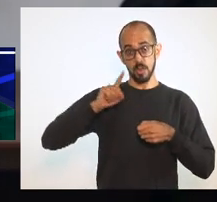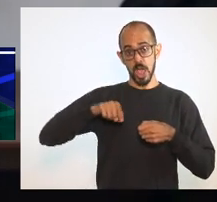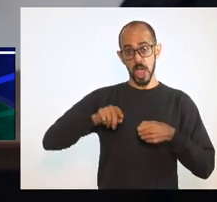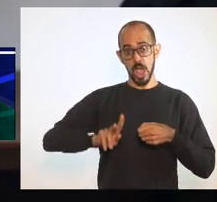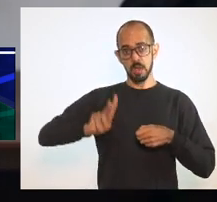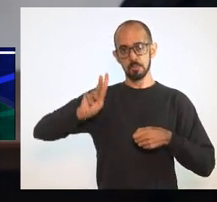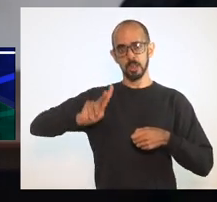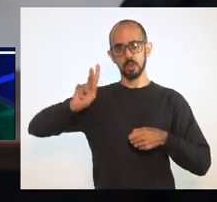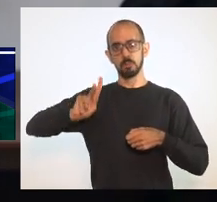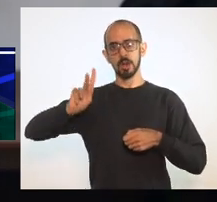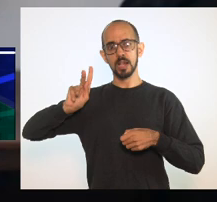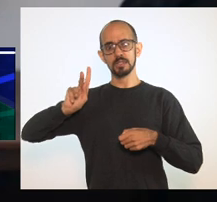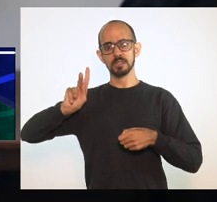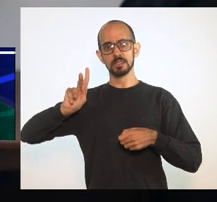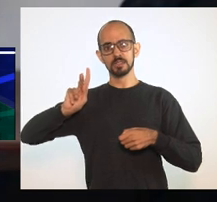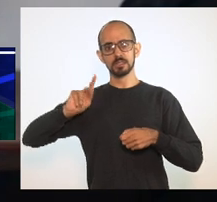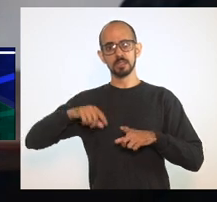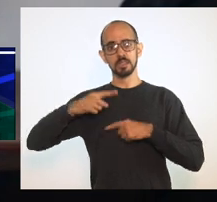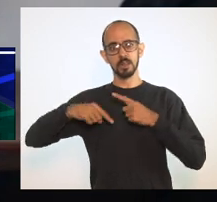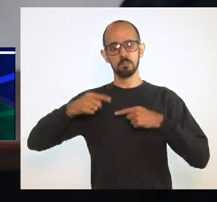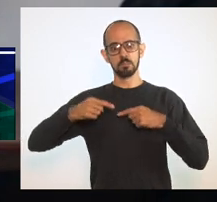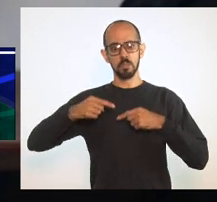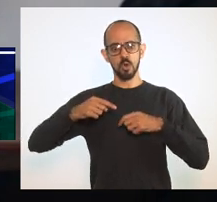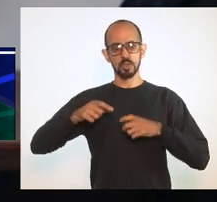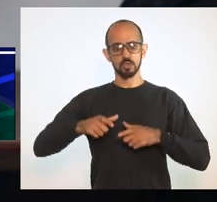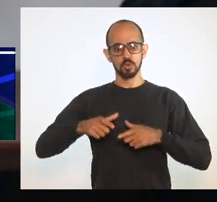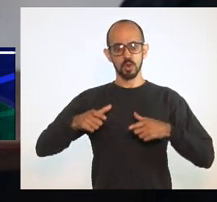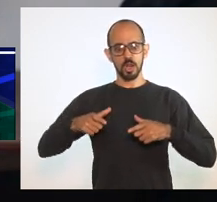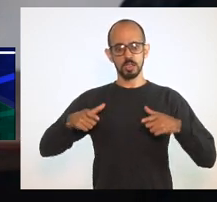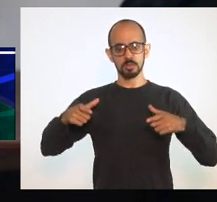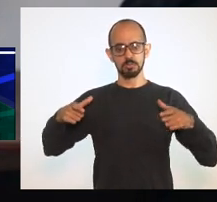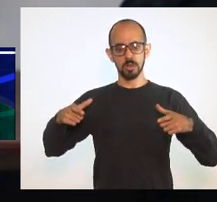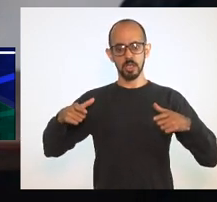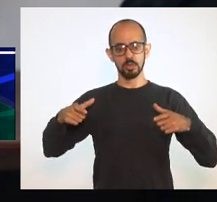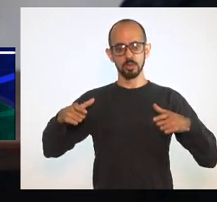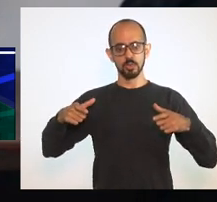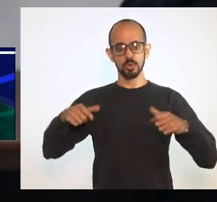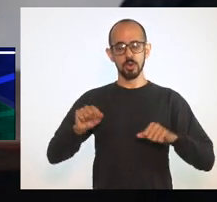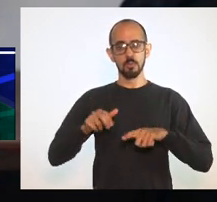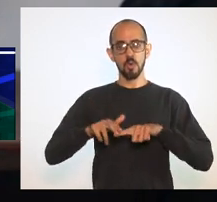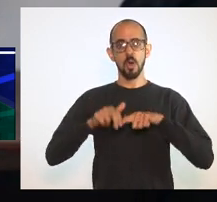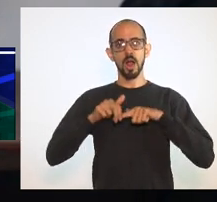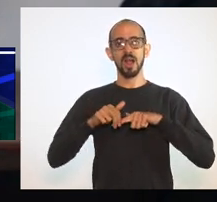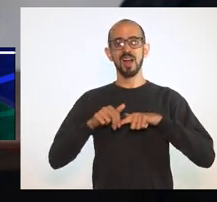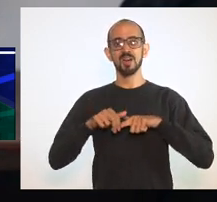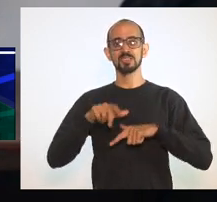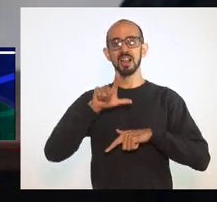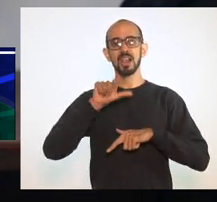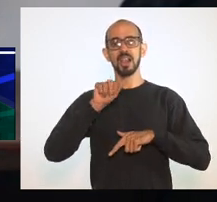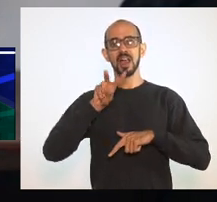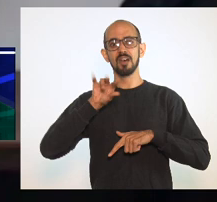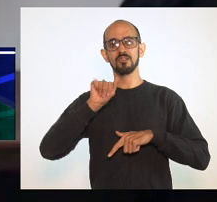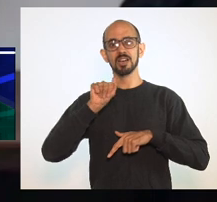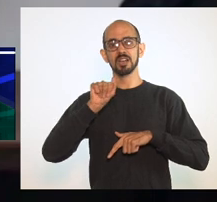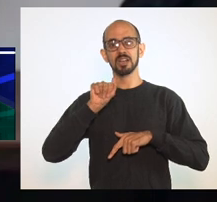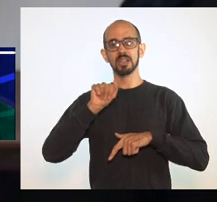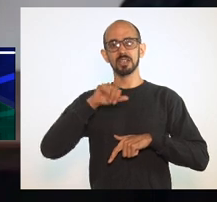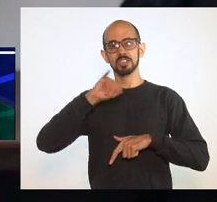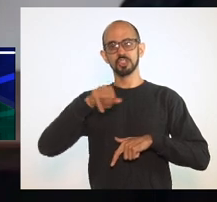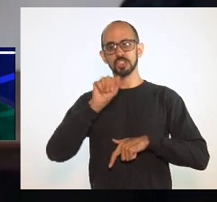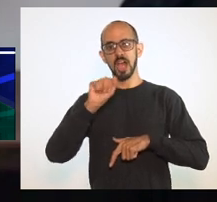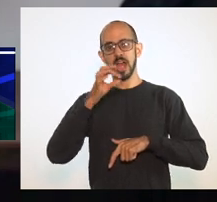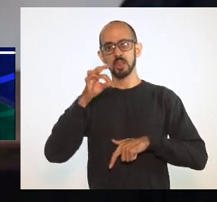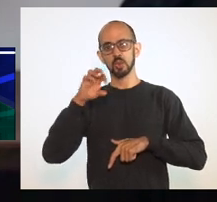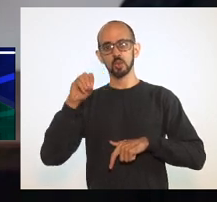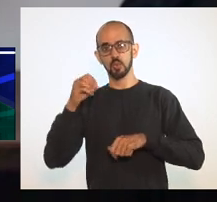que após ao acontecimento da quebra da Tete Brasil, devido à Lava Jato, fechou diversos estaleiros, deixando